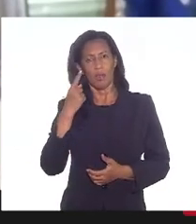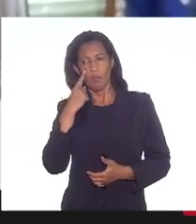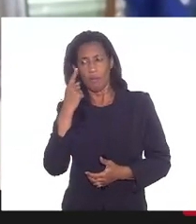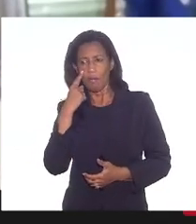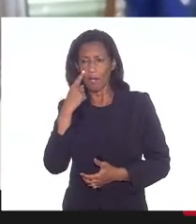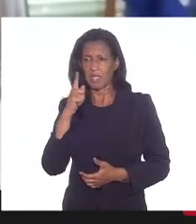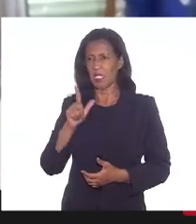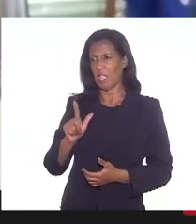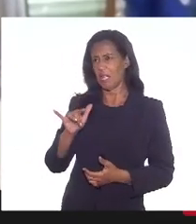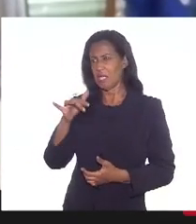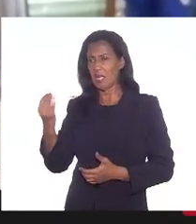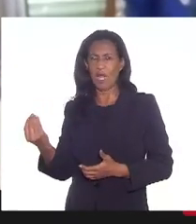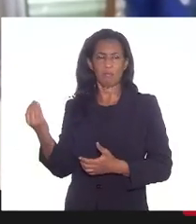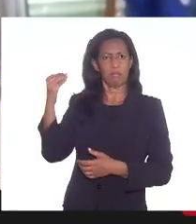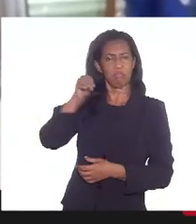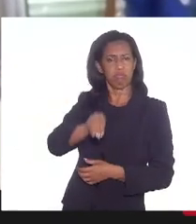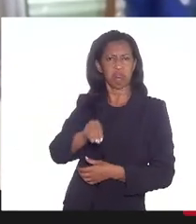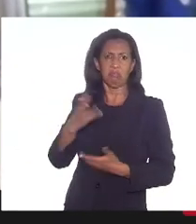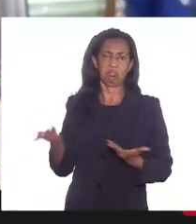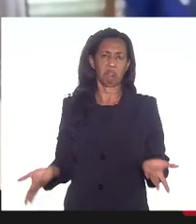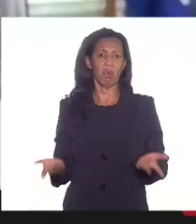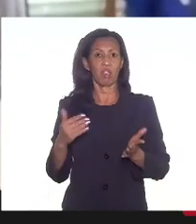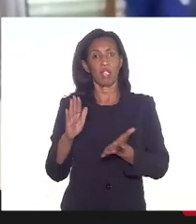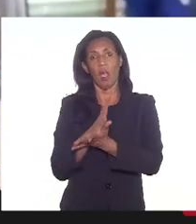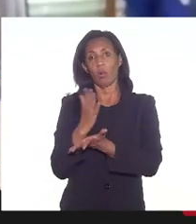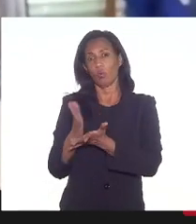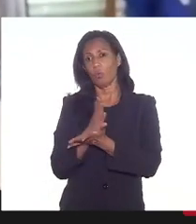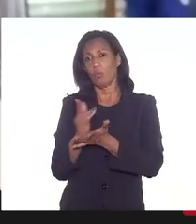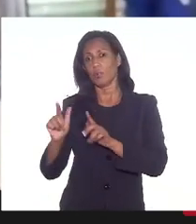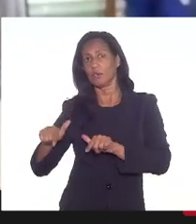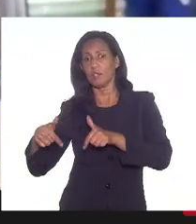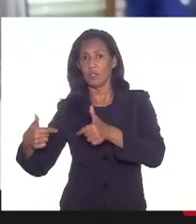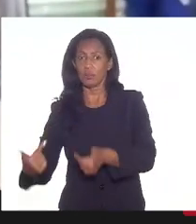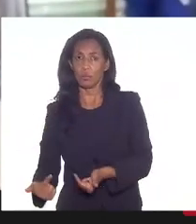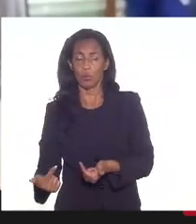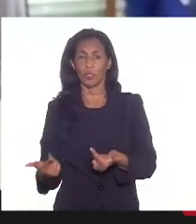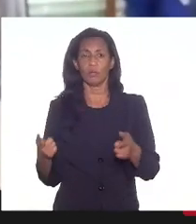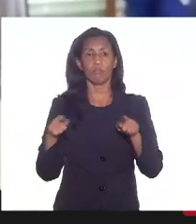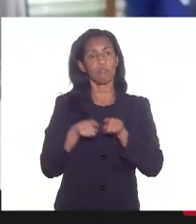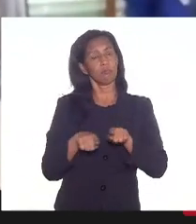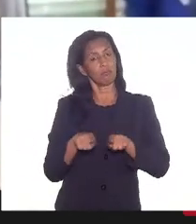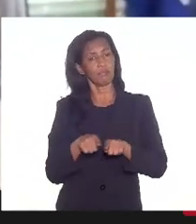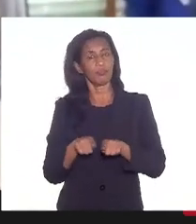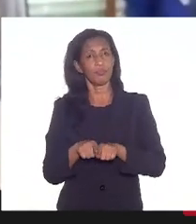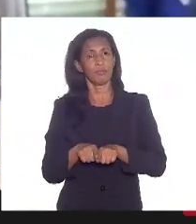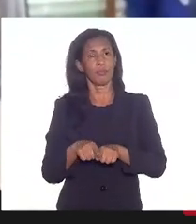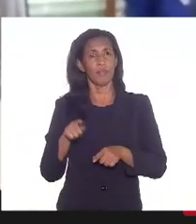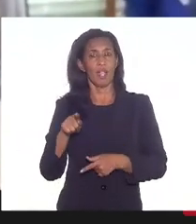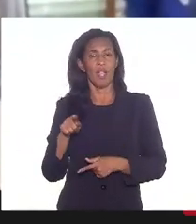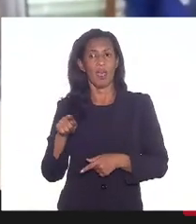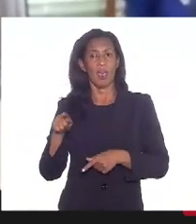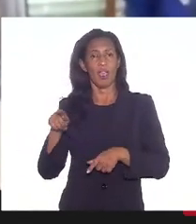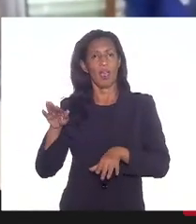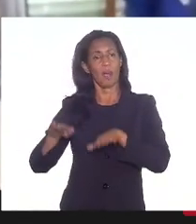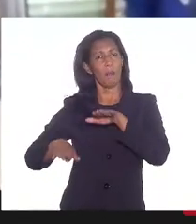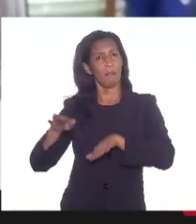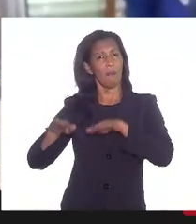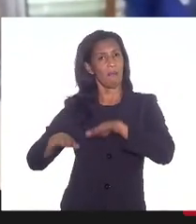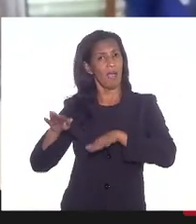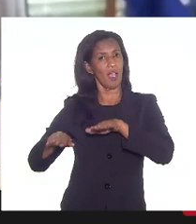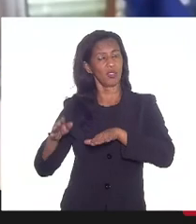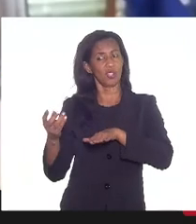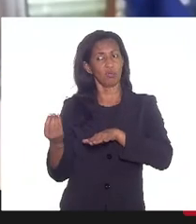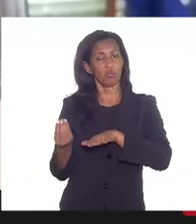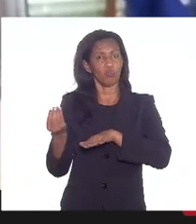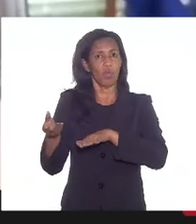relicitado, se vai ser colocado, e efetivamente algumas ações que, logicamente, a margem não pode inviabilizar